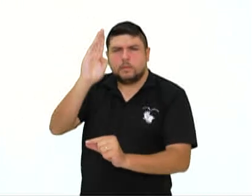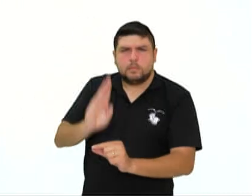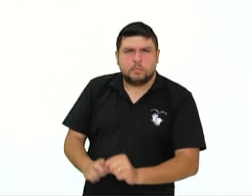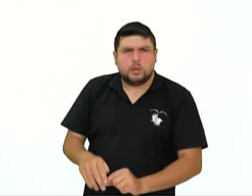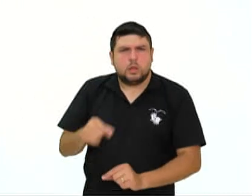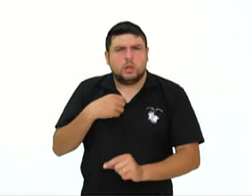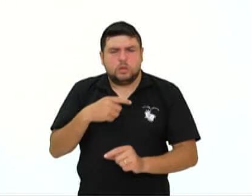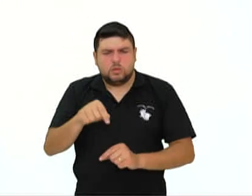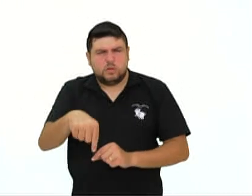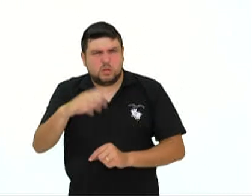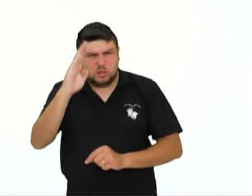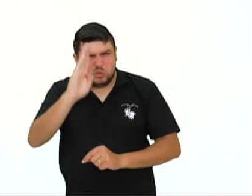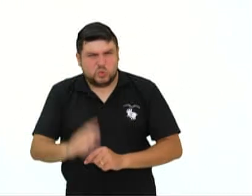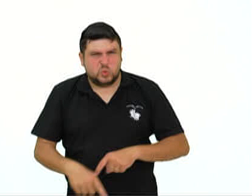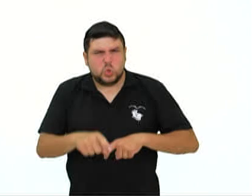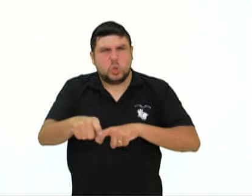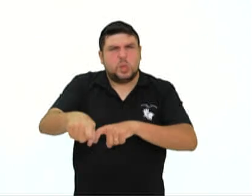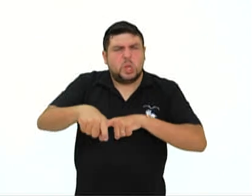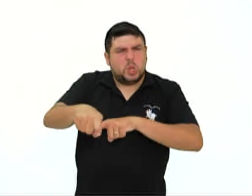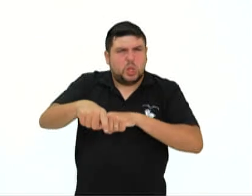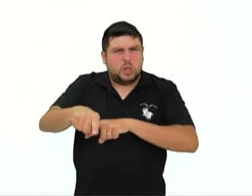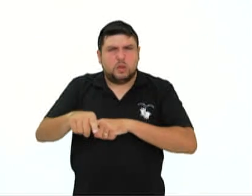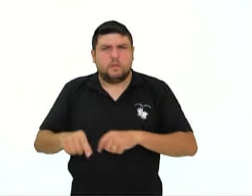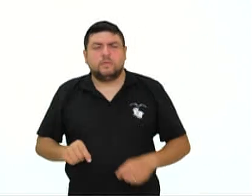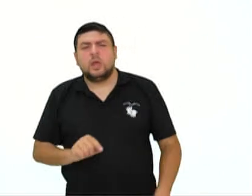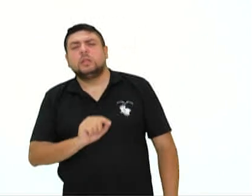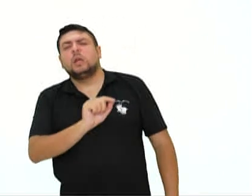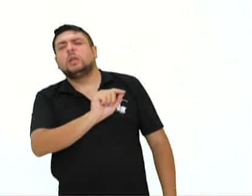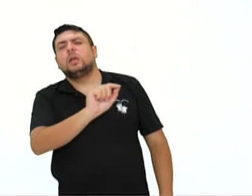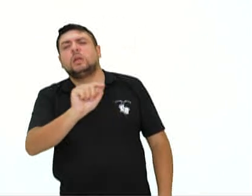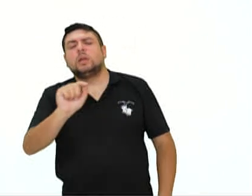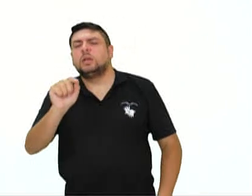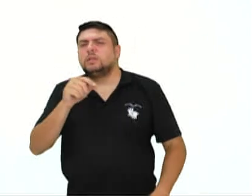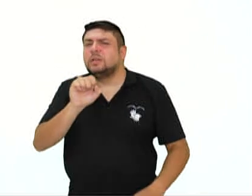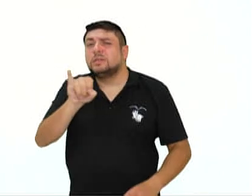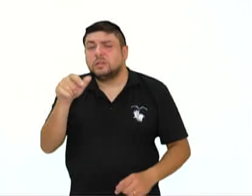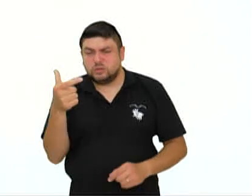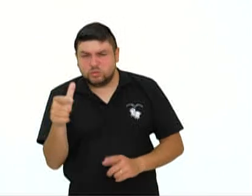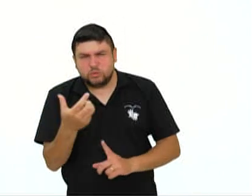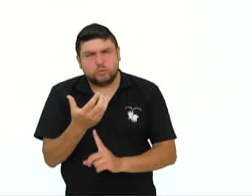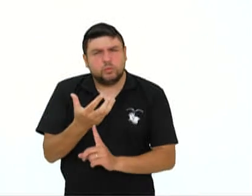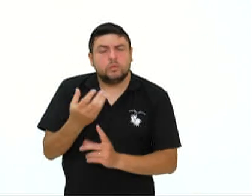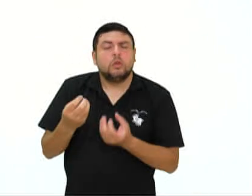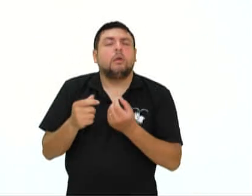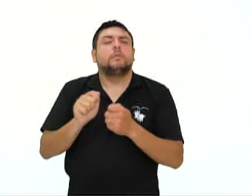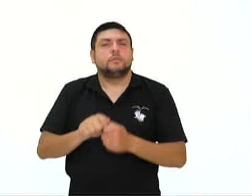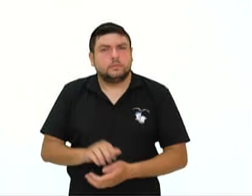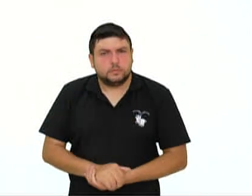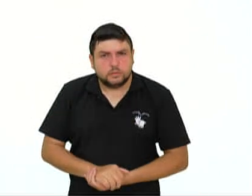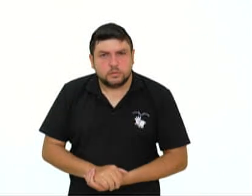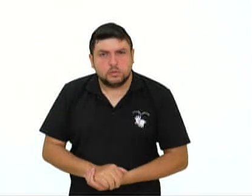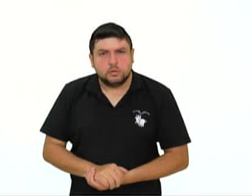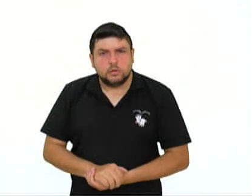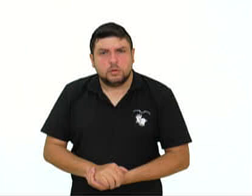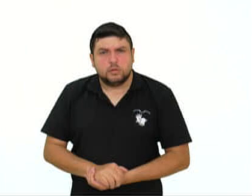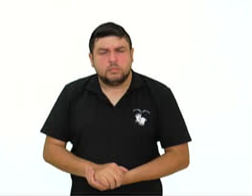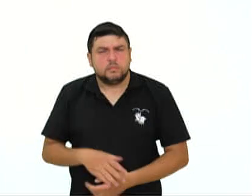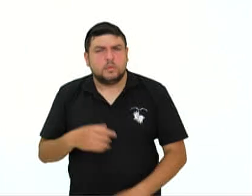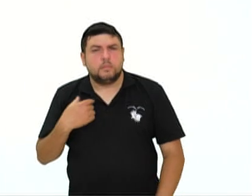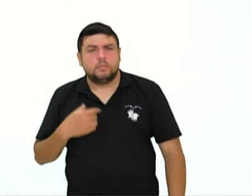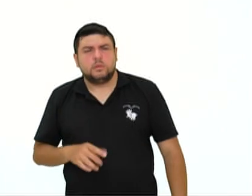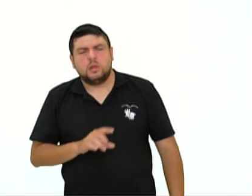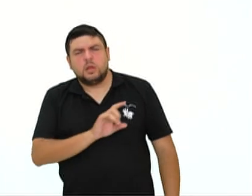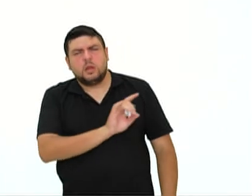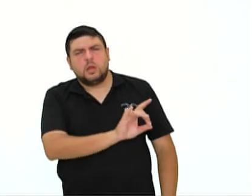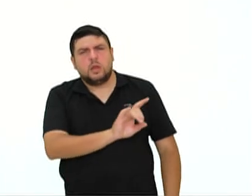como o nosso, quem se atreve a passar os umbrais da eternidade sem uma vela na mão? Herdo um tostão de cada morto